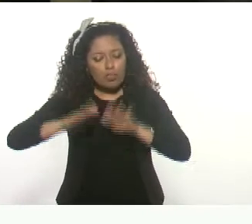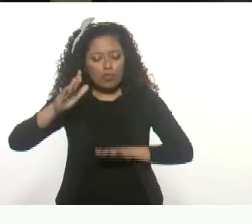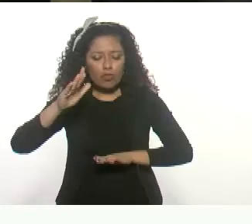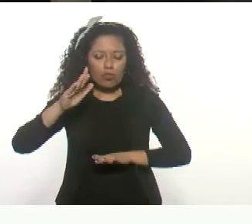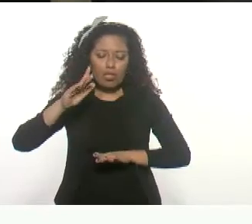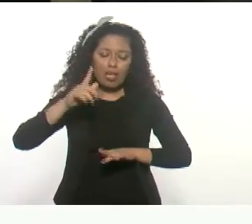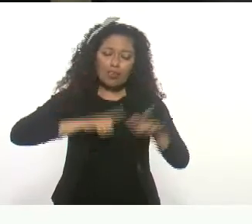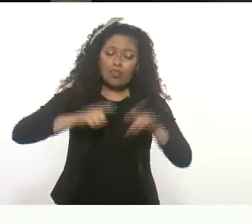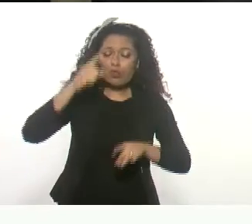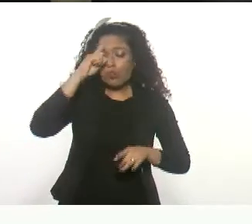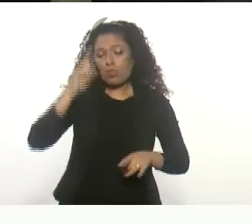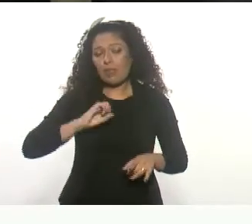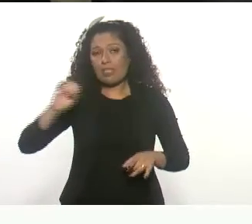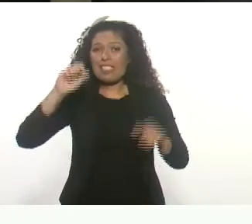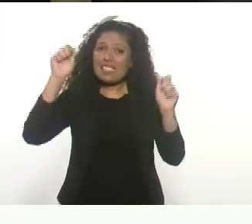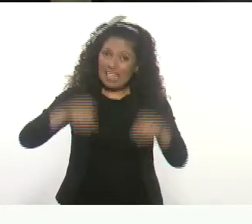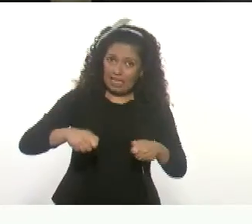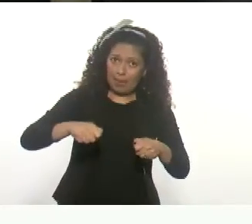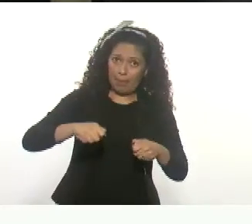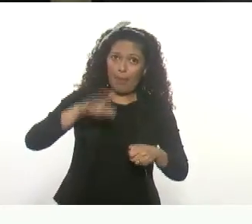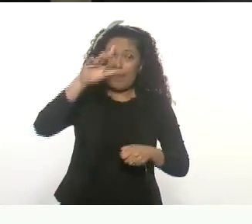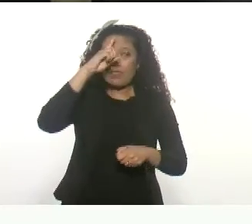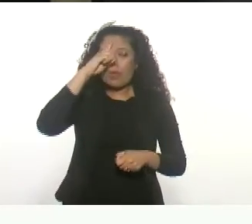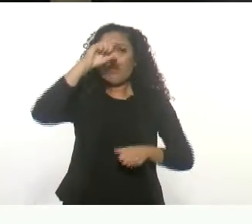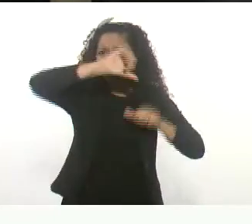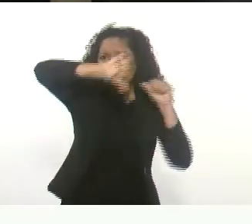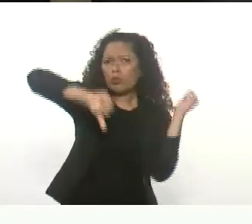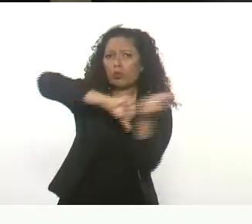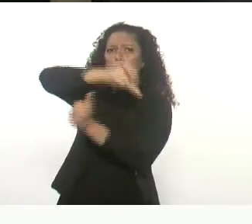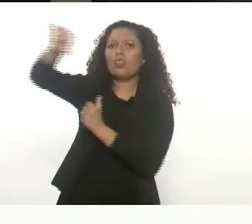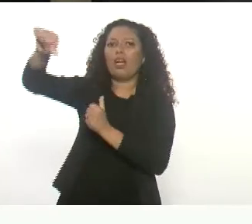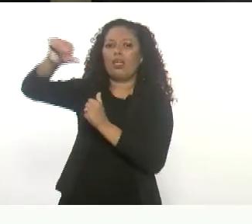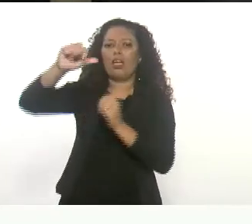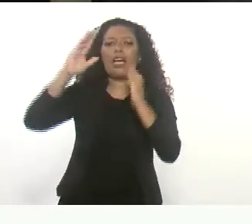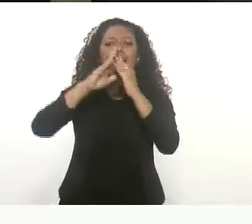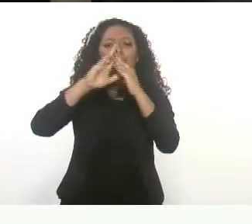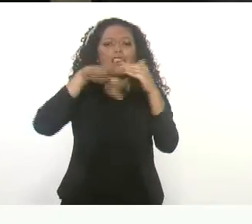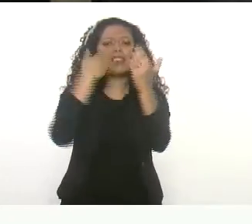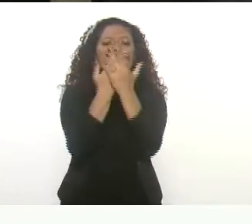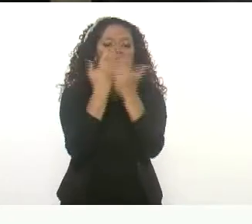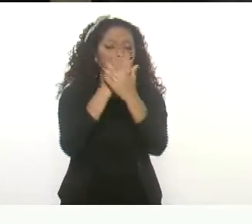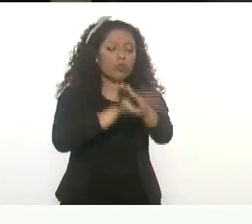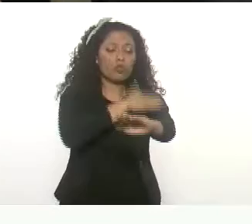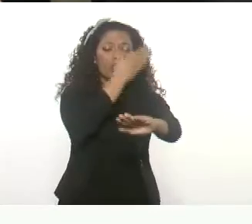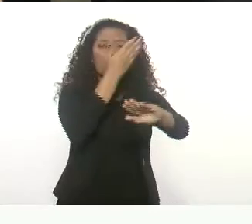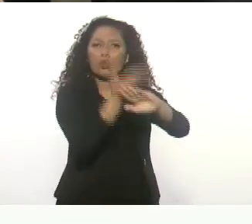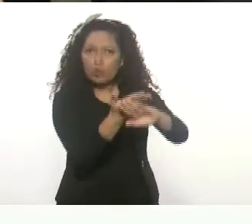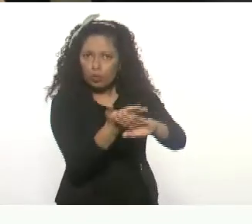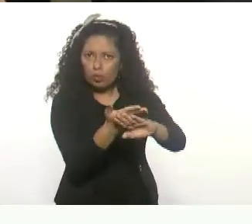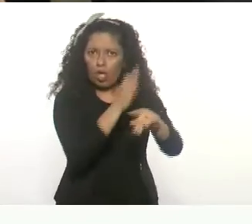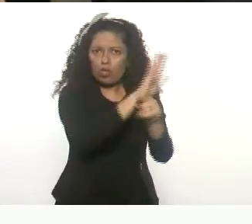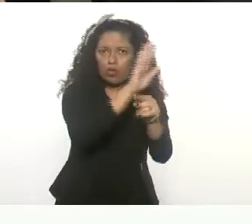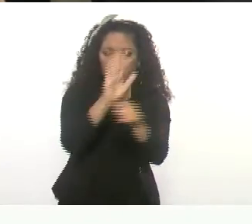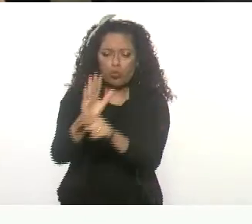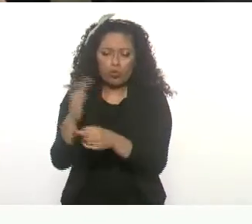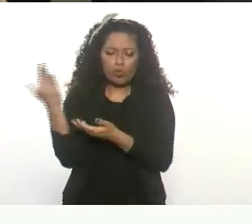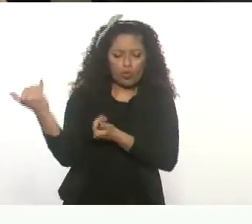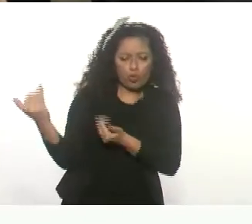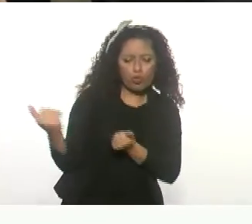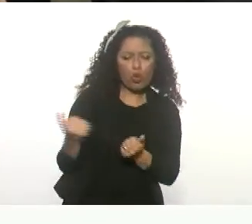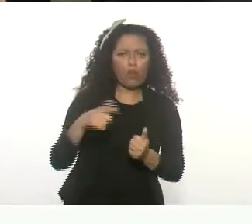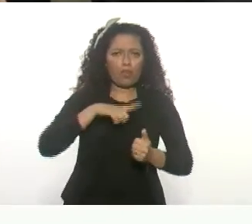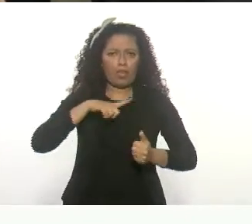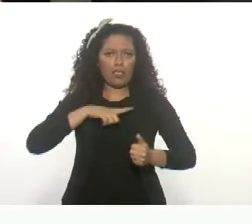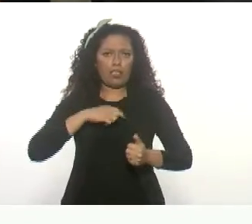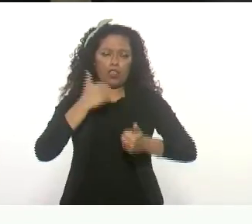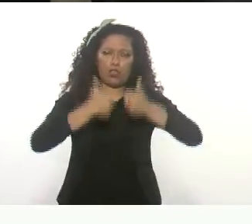outro lado. Um tempo integral, no custo-benefício para os jovens, incluindo atividade física, assim como agora vamos ter artes